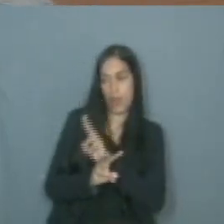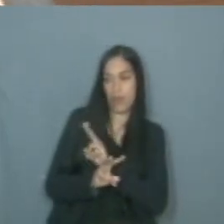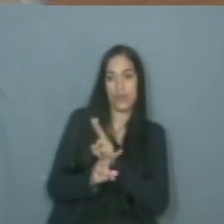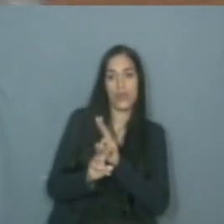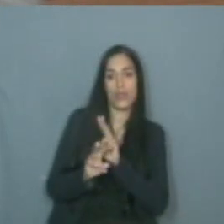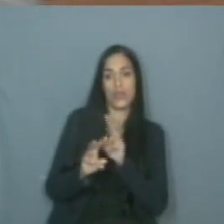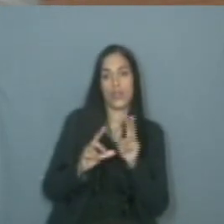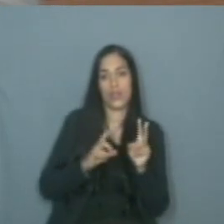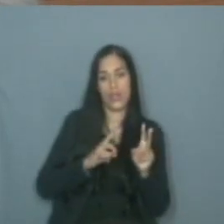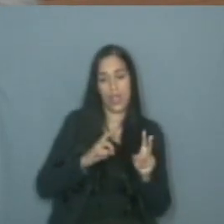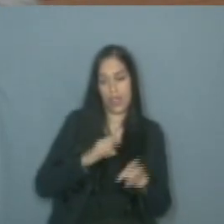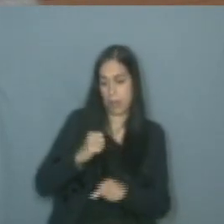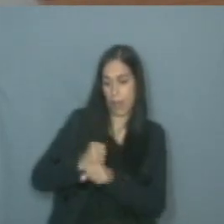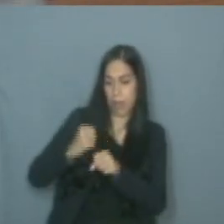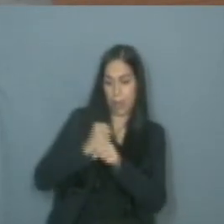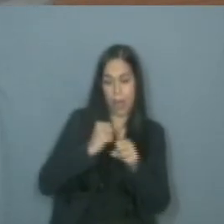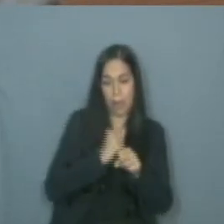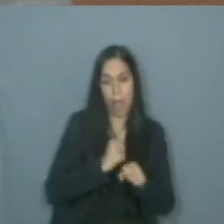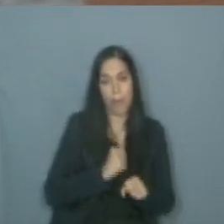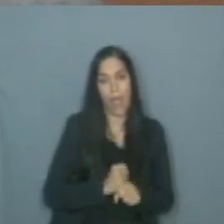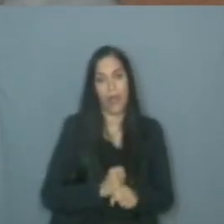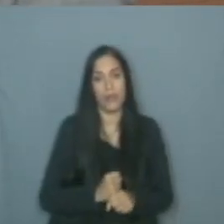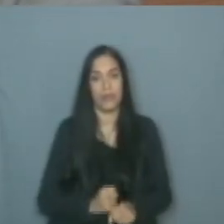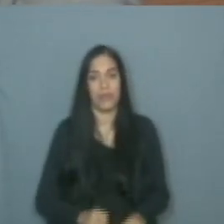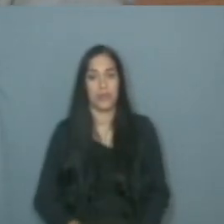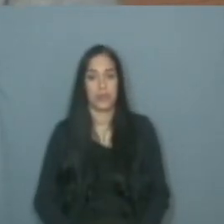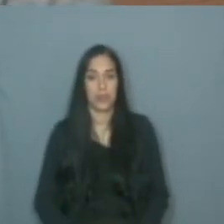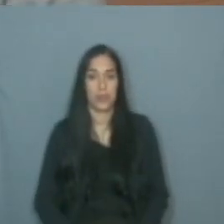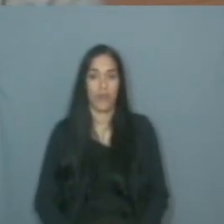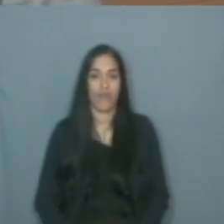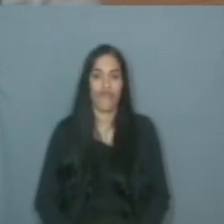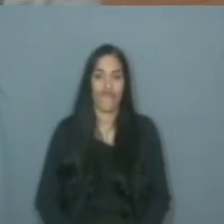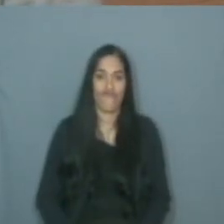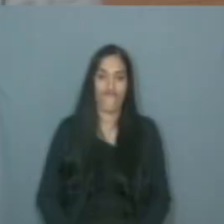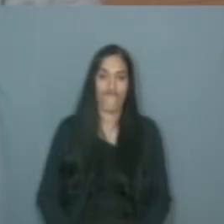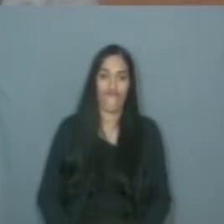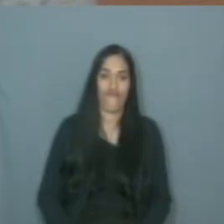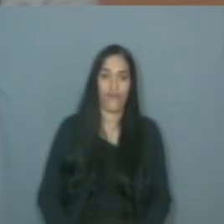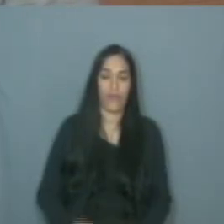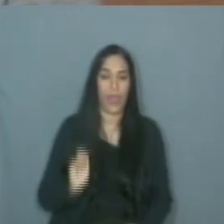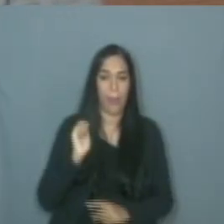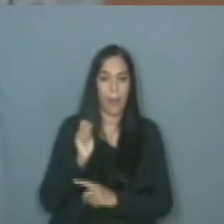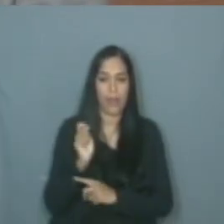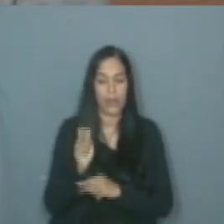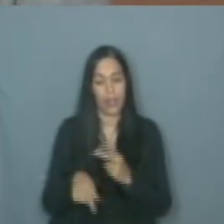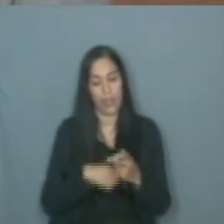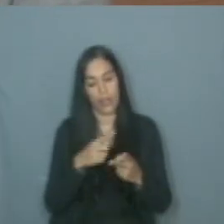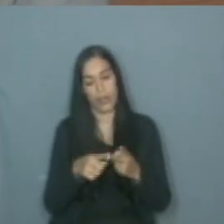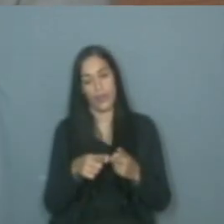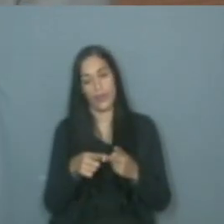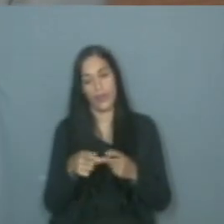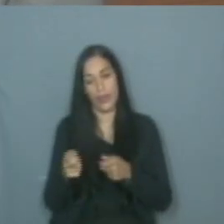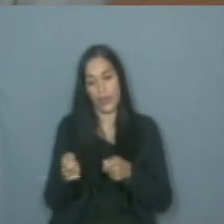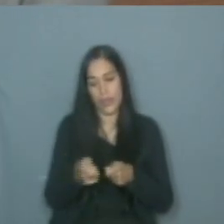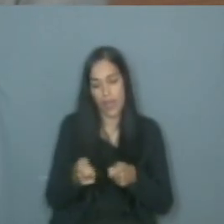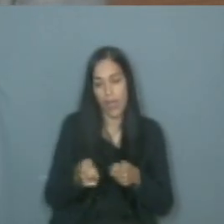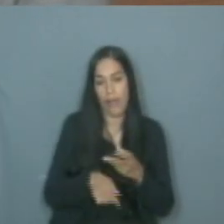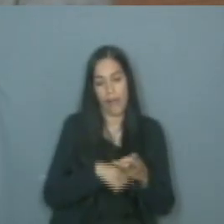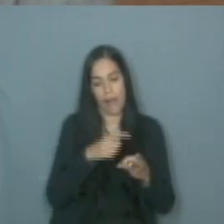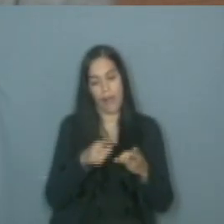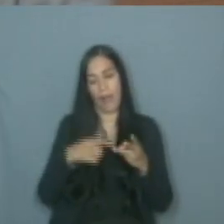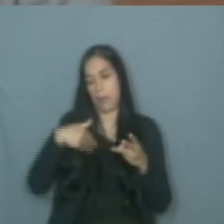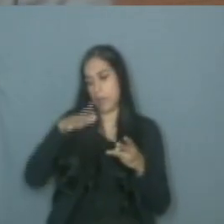canteiro de obra dentro. Vejam mesmo, viu? Martelo, serra, espátula